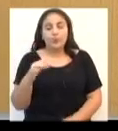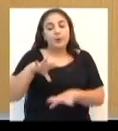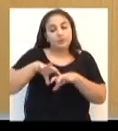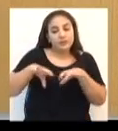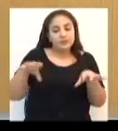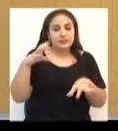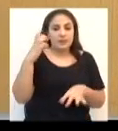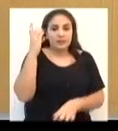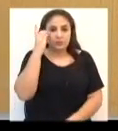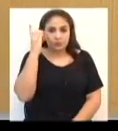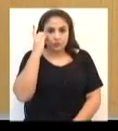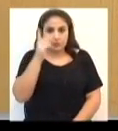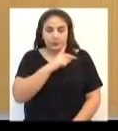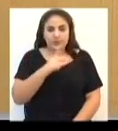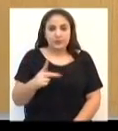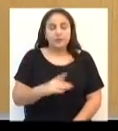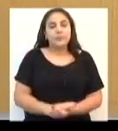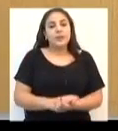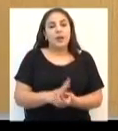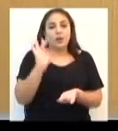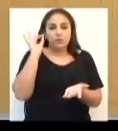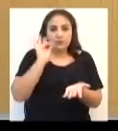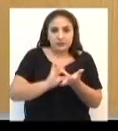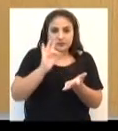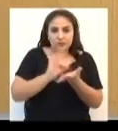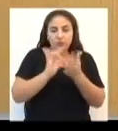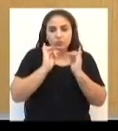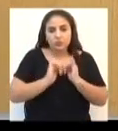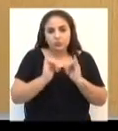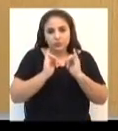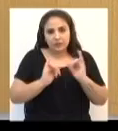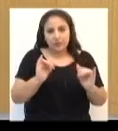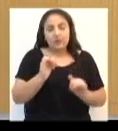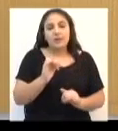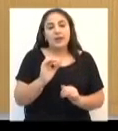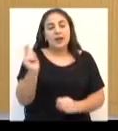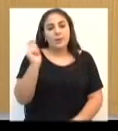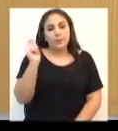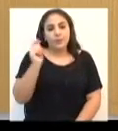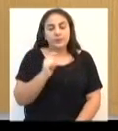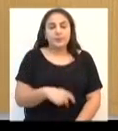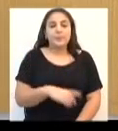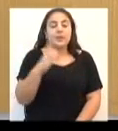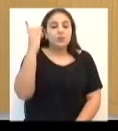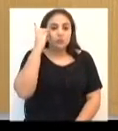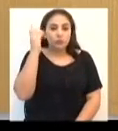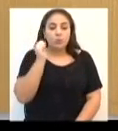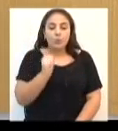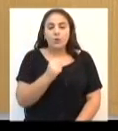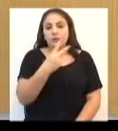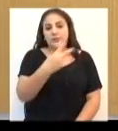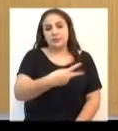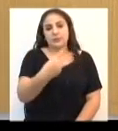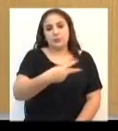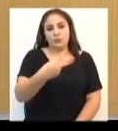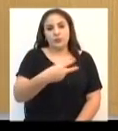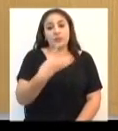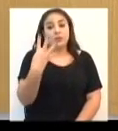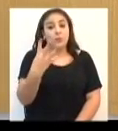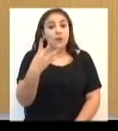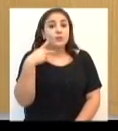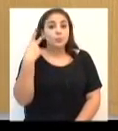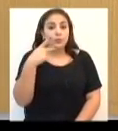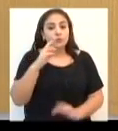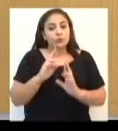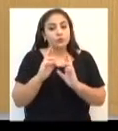definitiva deve sair em agosto. Dilma Rousseff pode ser a segunda entre 4 políticos diferentes a perder